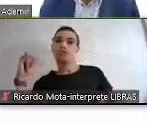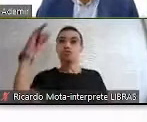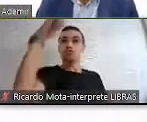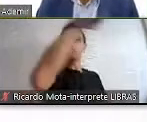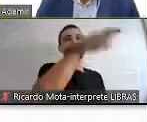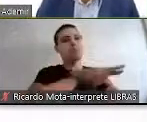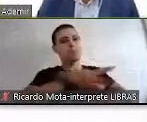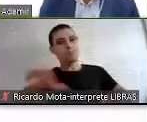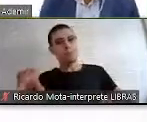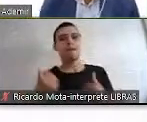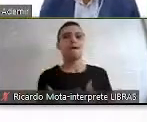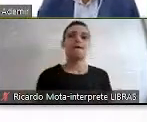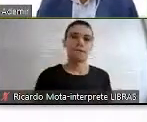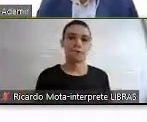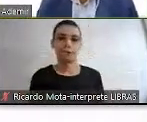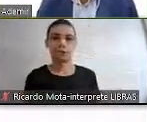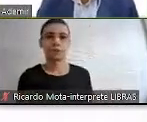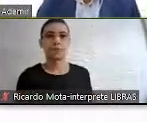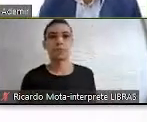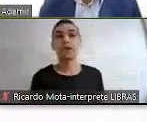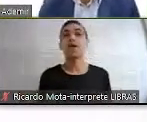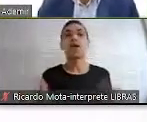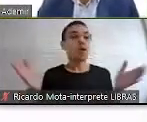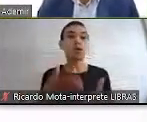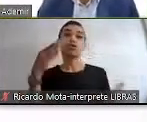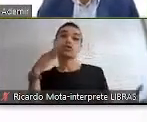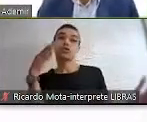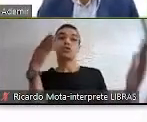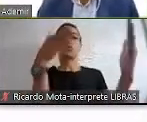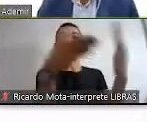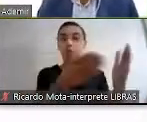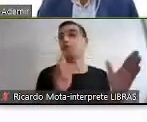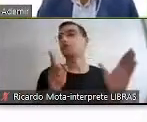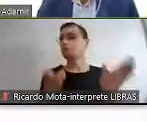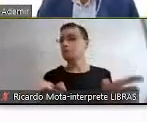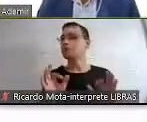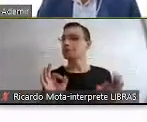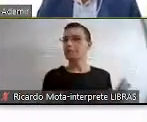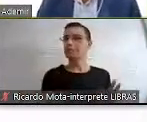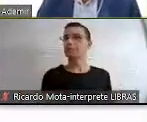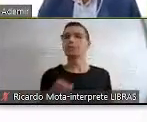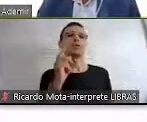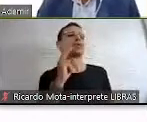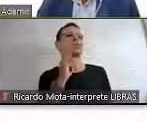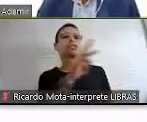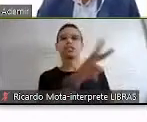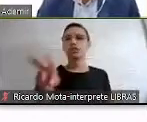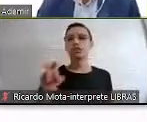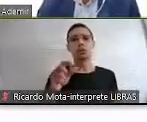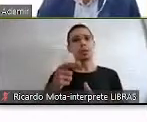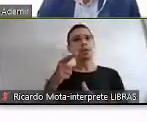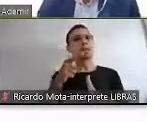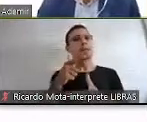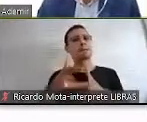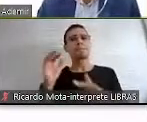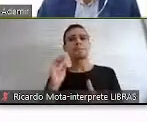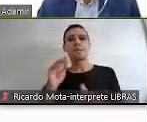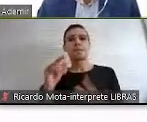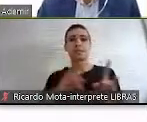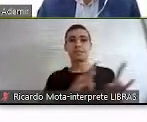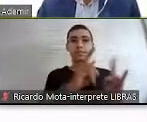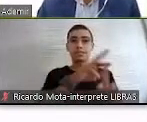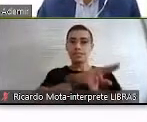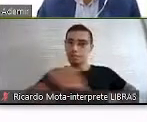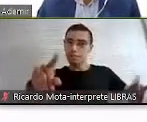nosso foco hoje sobre a manutenção preventiva dos empreendimentos em funcionamento. Por